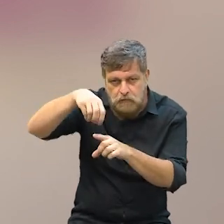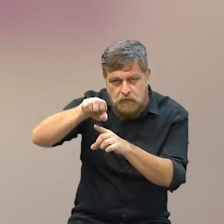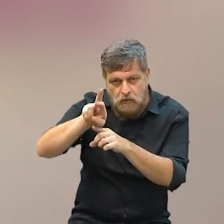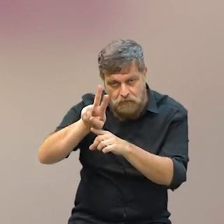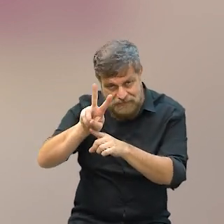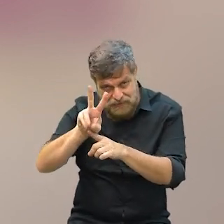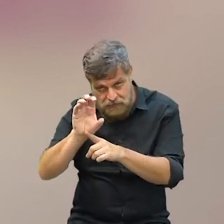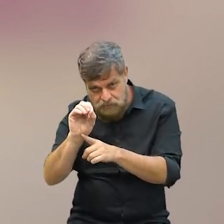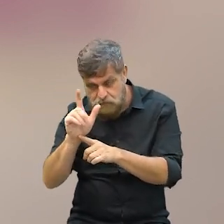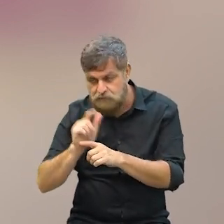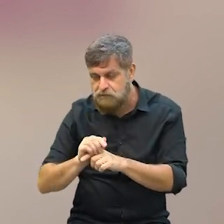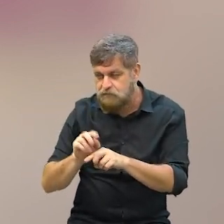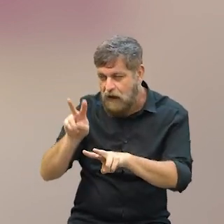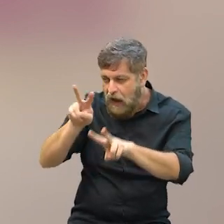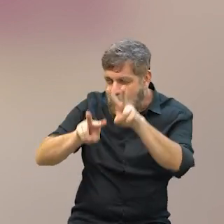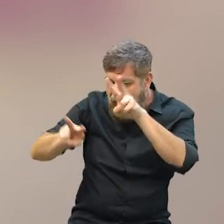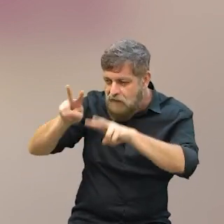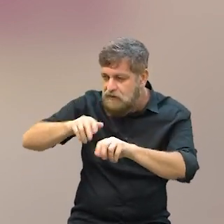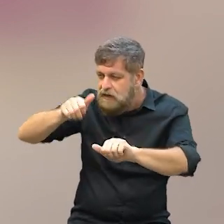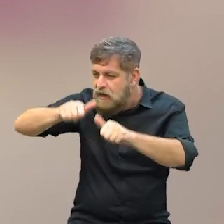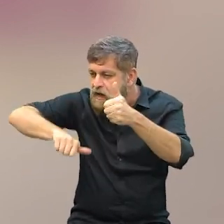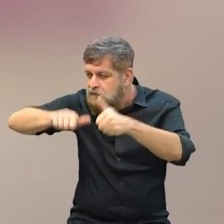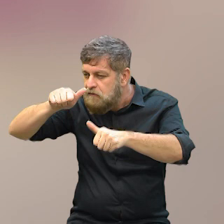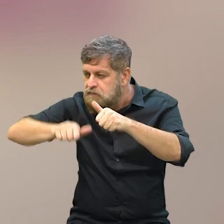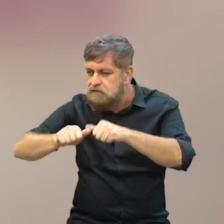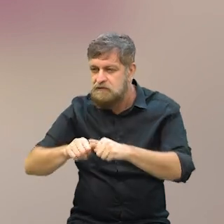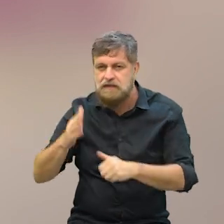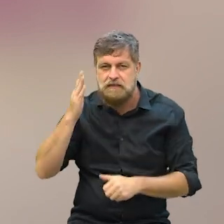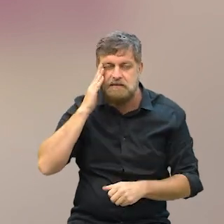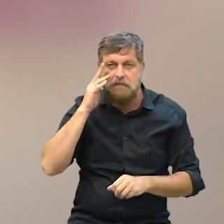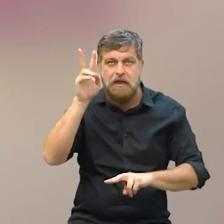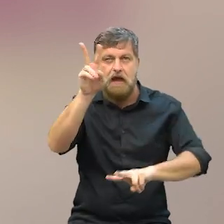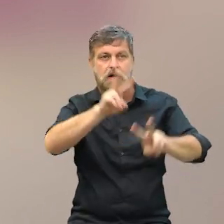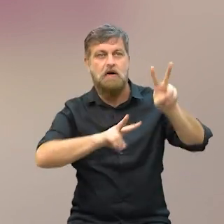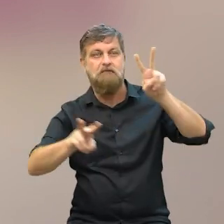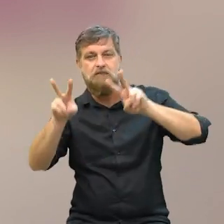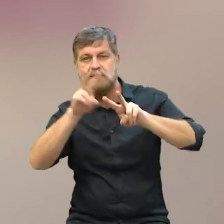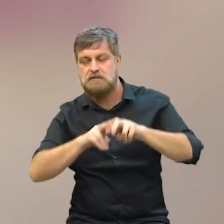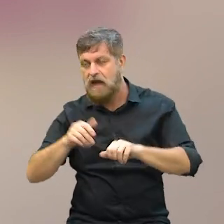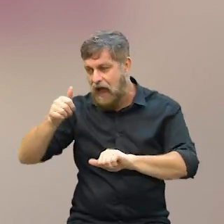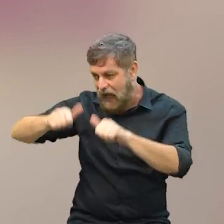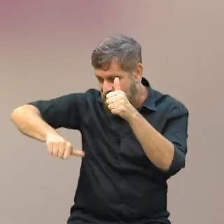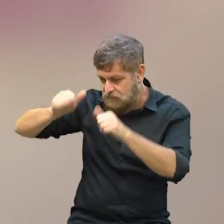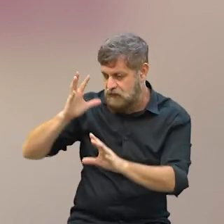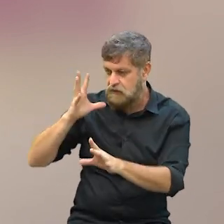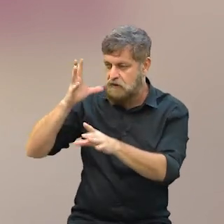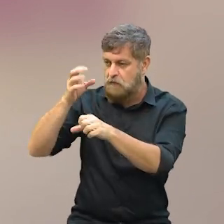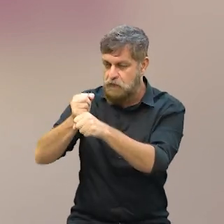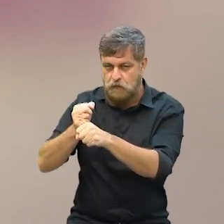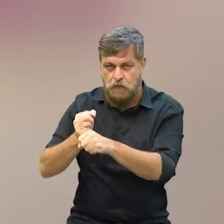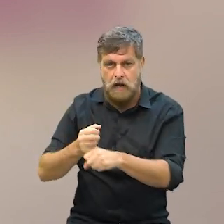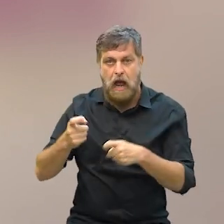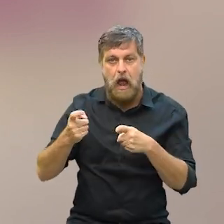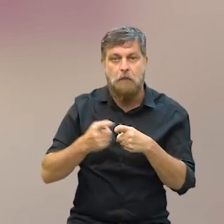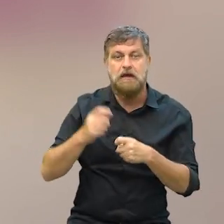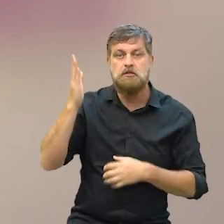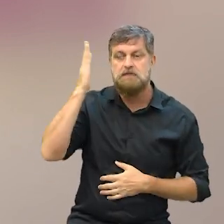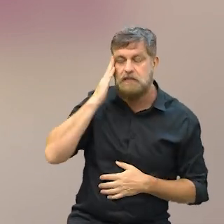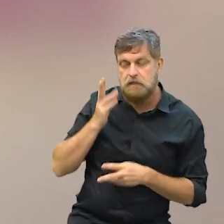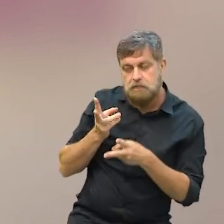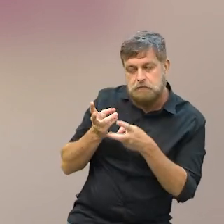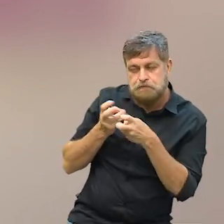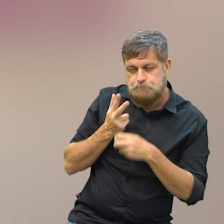exames necessários, que é um campo visual e alguns outros exames que forem necessários, para poder verificar se